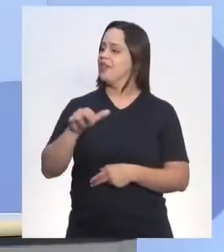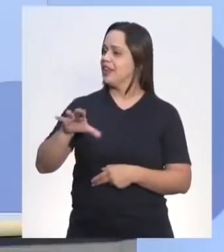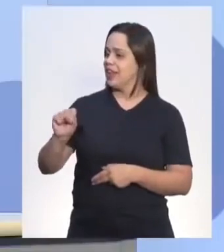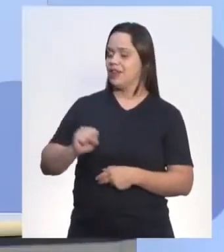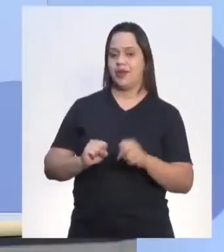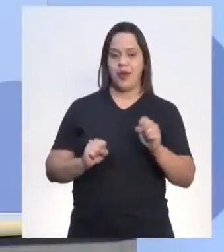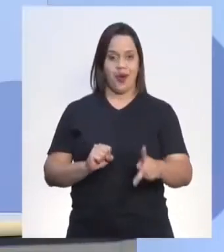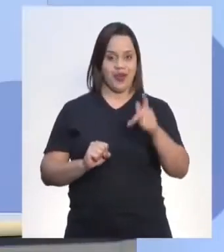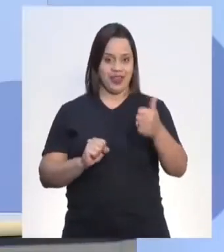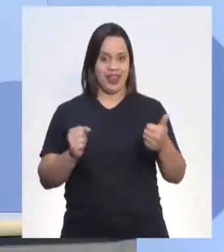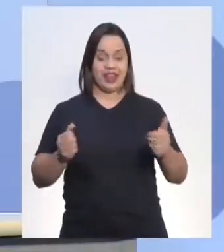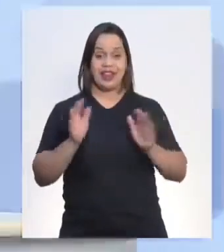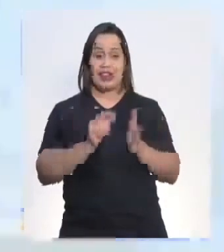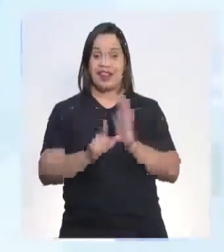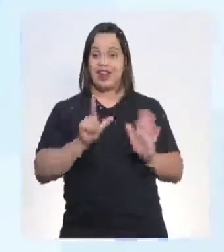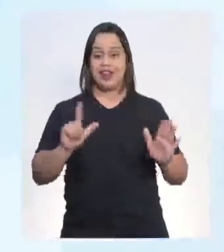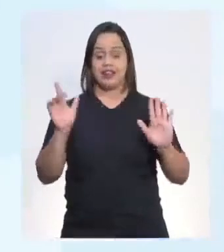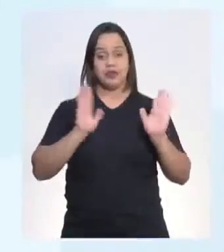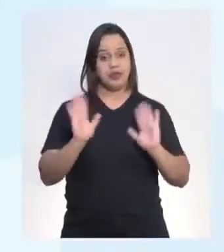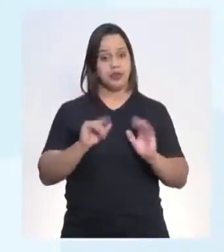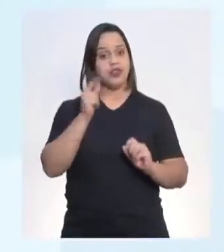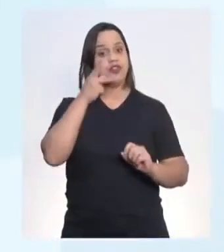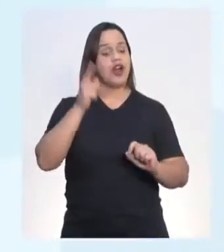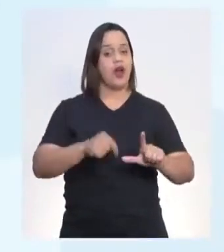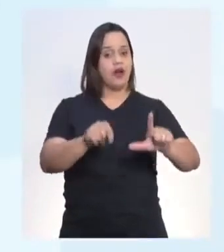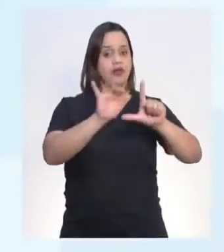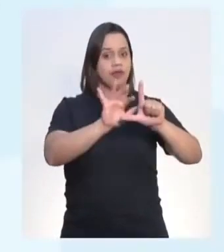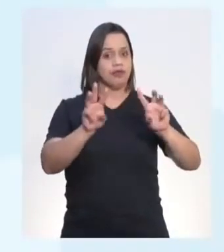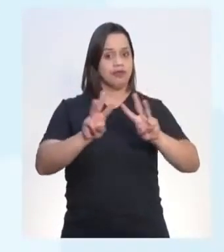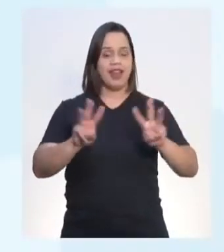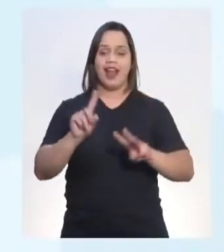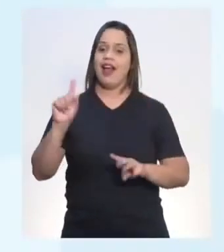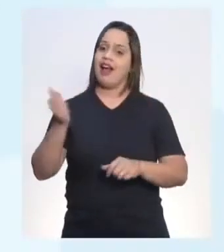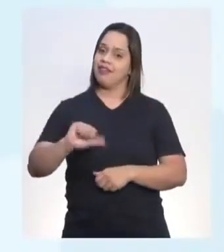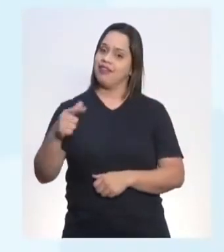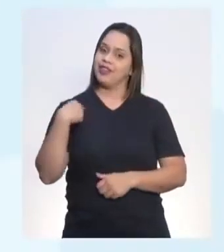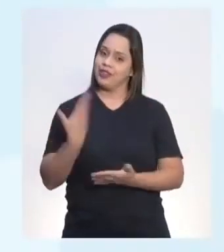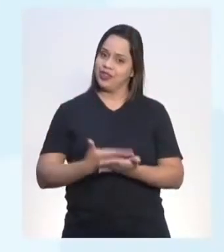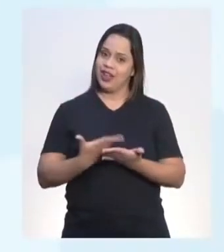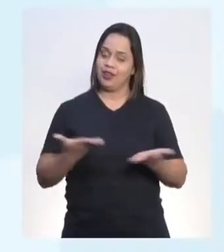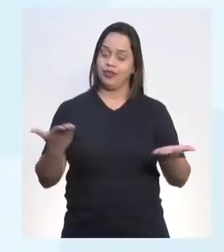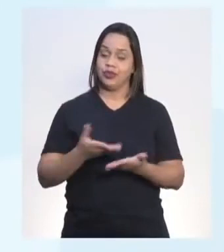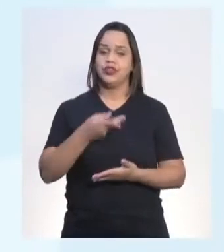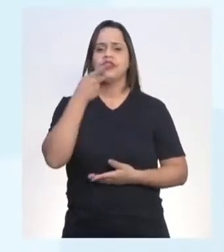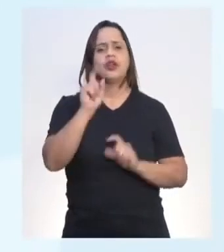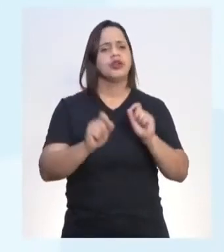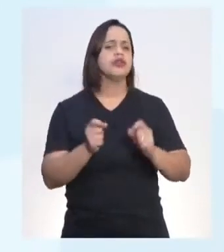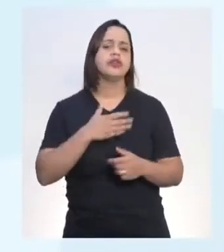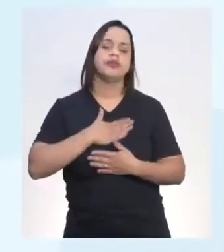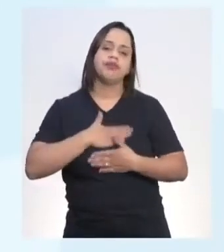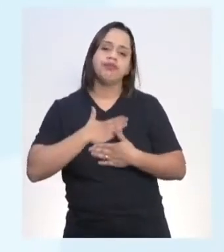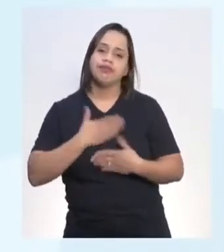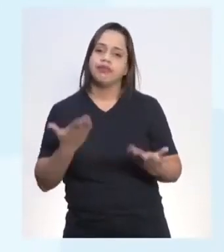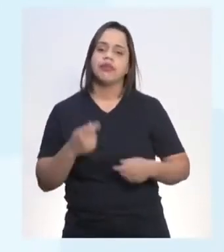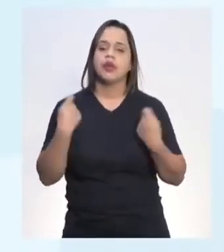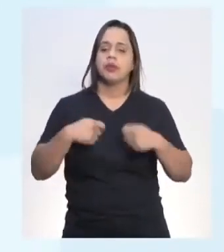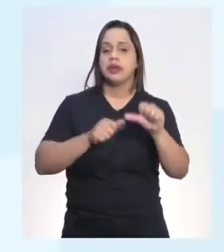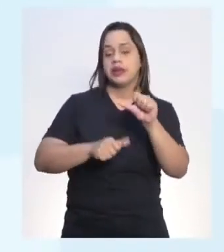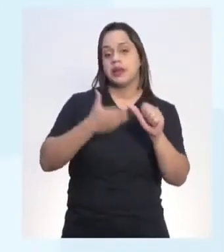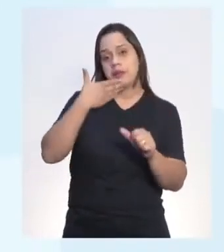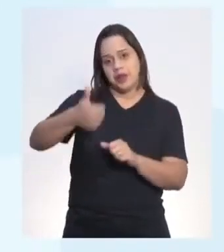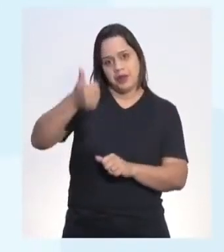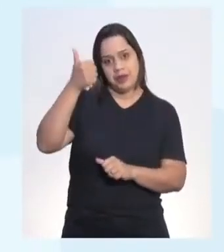Ok, pessoal, antes de me despedir, por favor, o QR Code. Avalie a nossa aula, diga o que você gostou, o que precisa